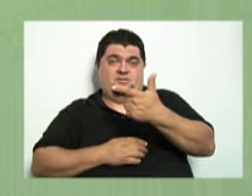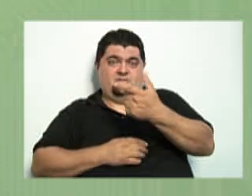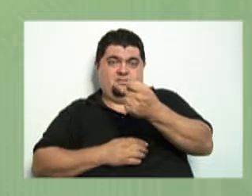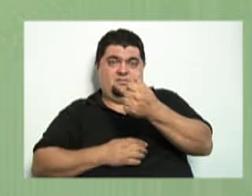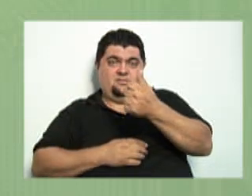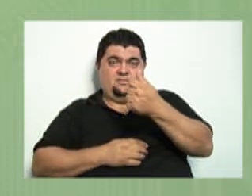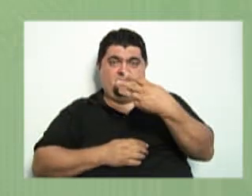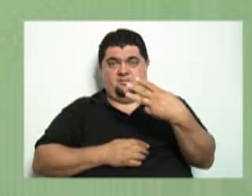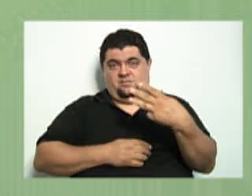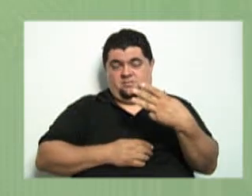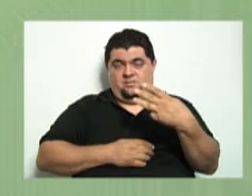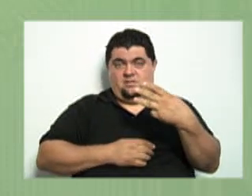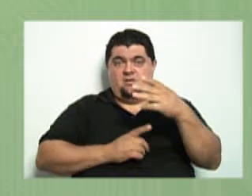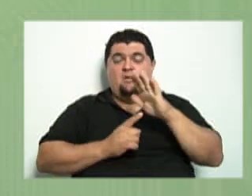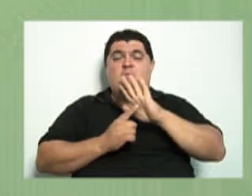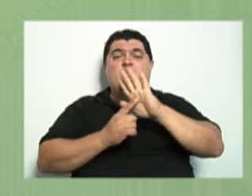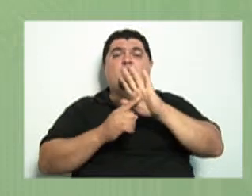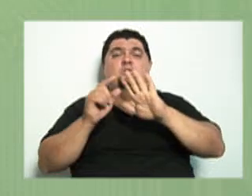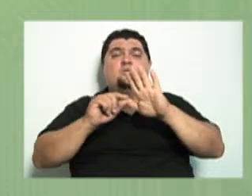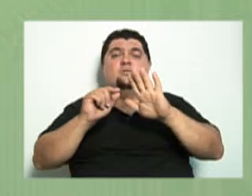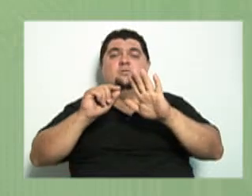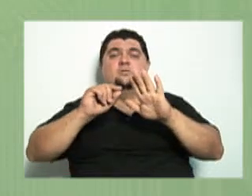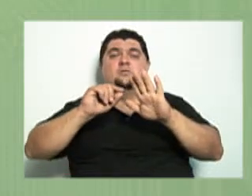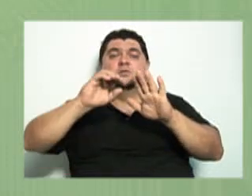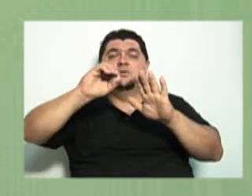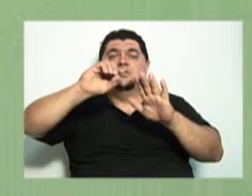2013, vai apresentar um resultado de